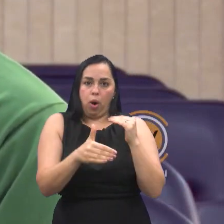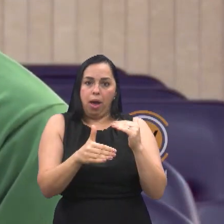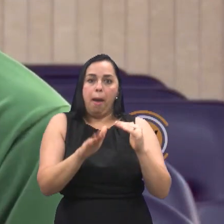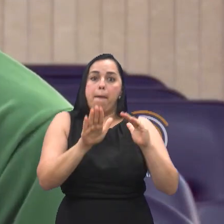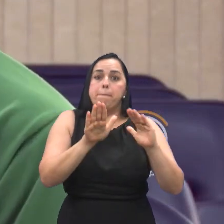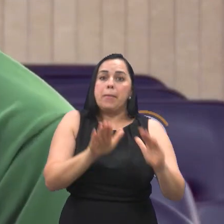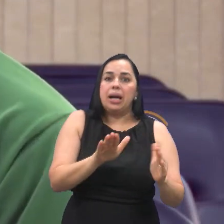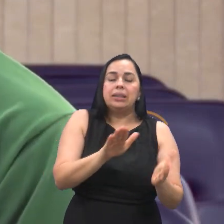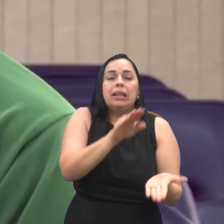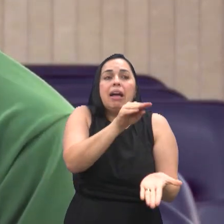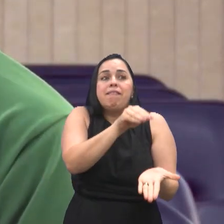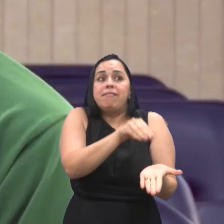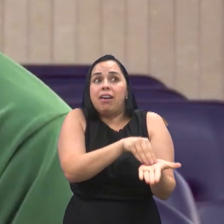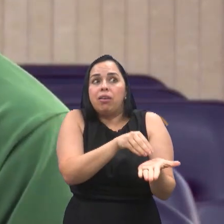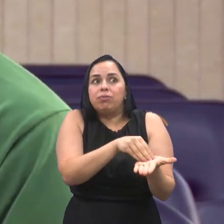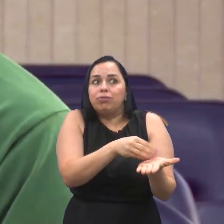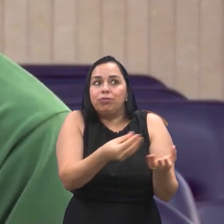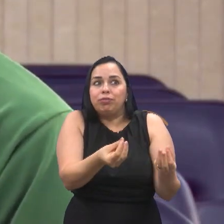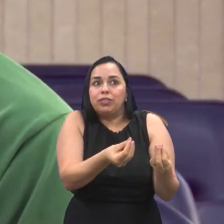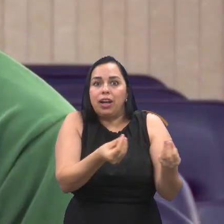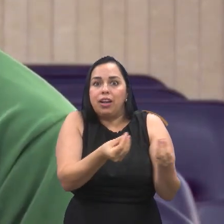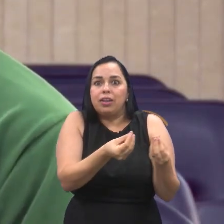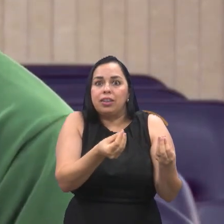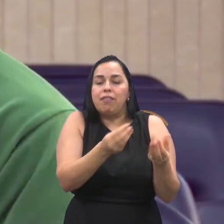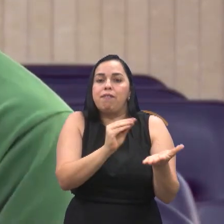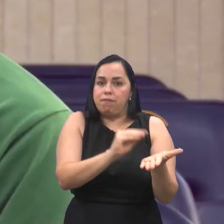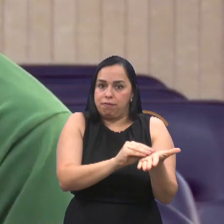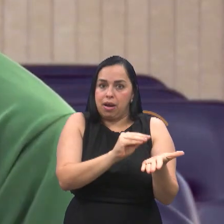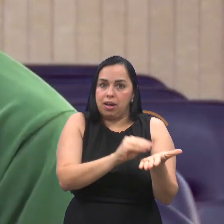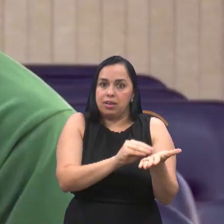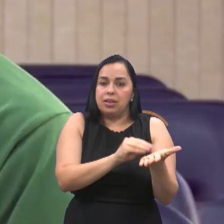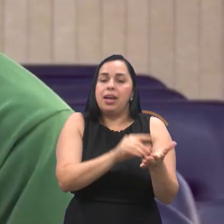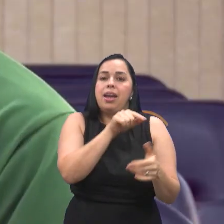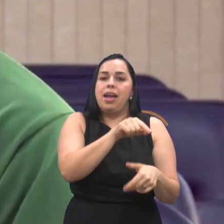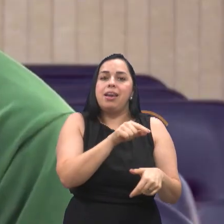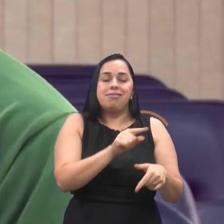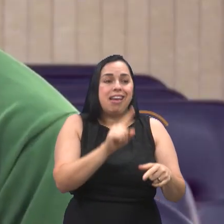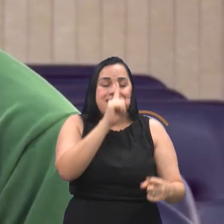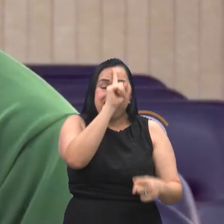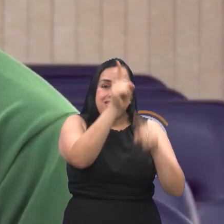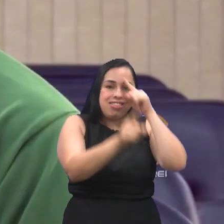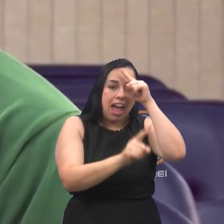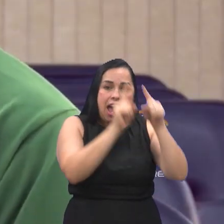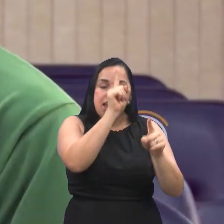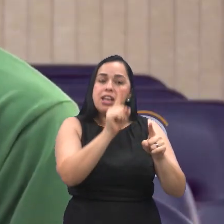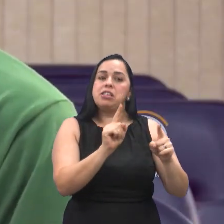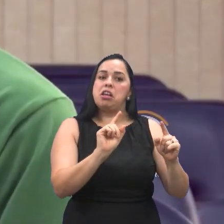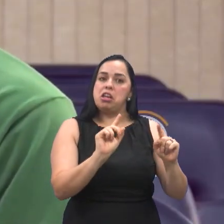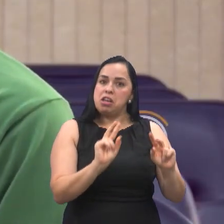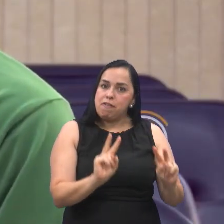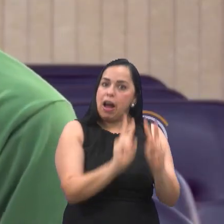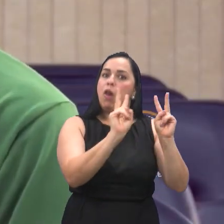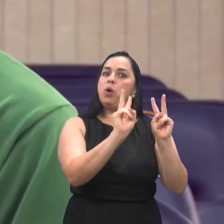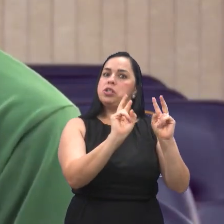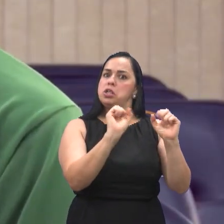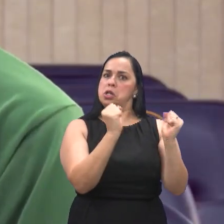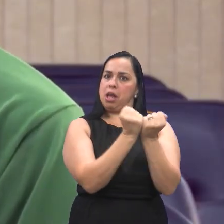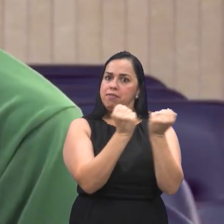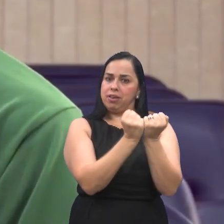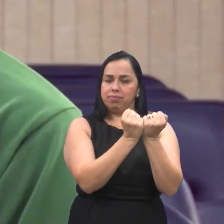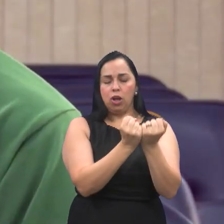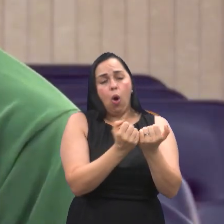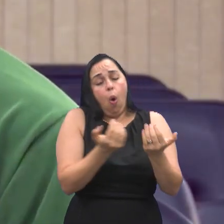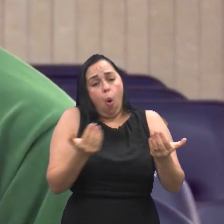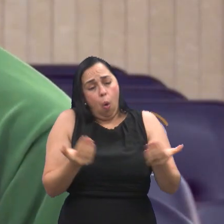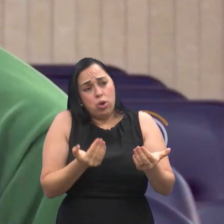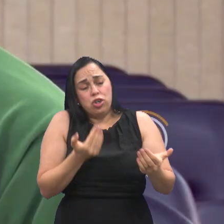falta à maioria dos deputados: ideologia, ideias, valores que eles defendem, que hoje eu acho que está errado. Mas